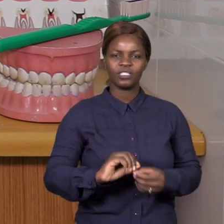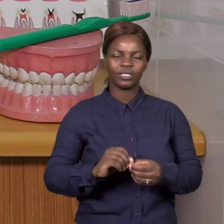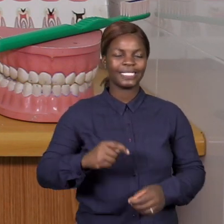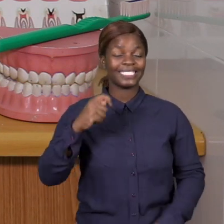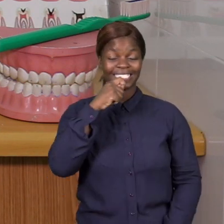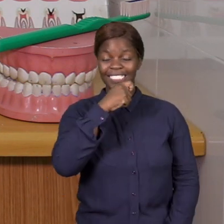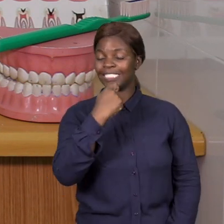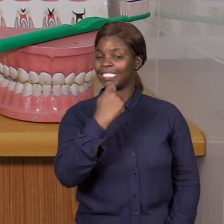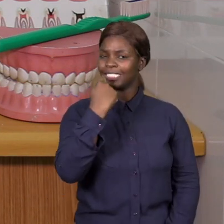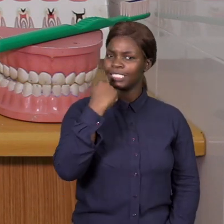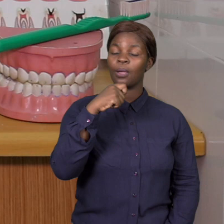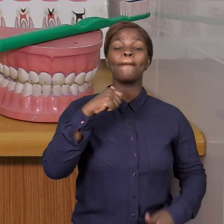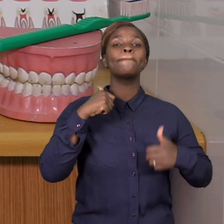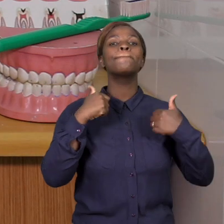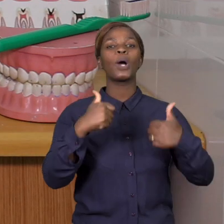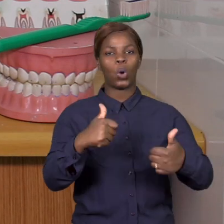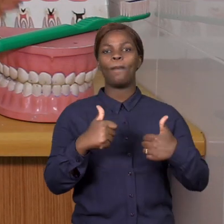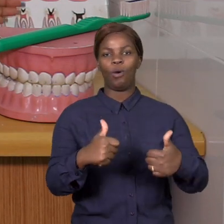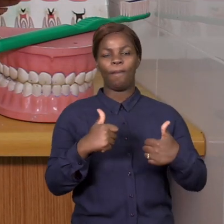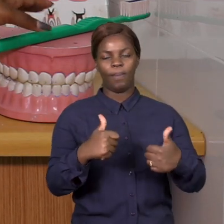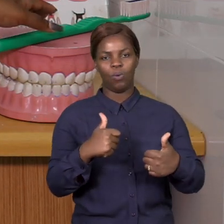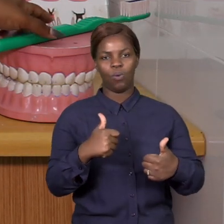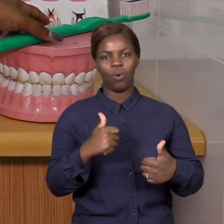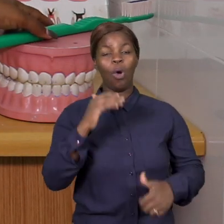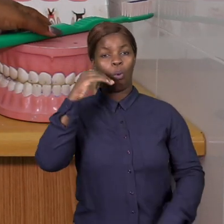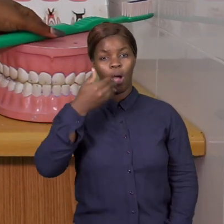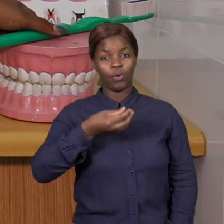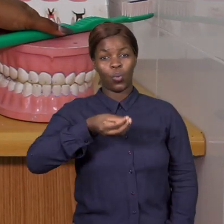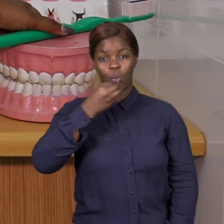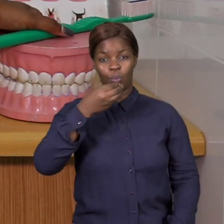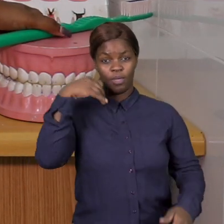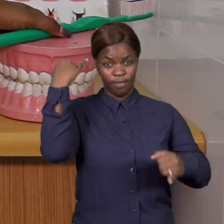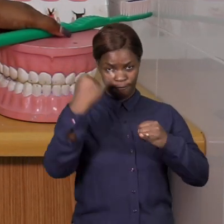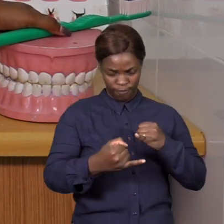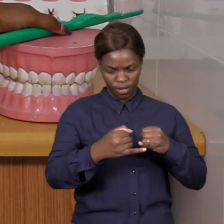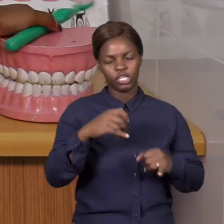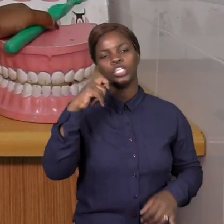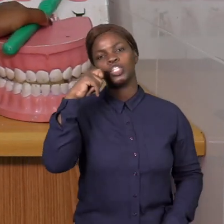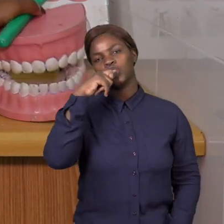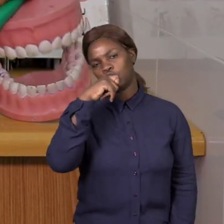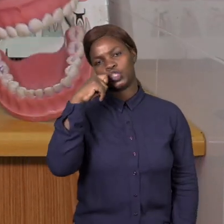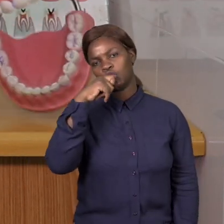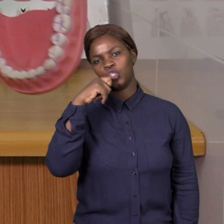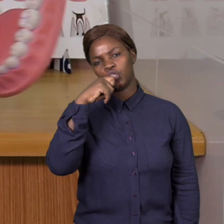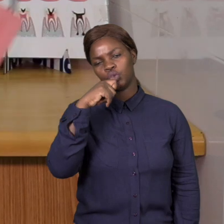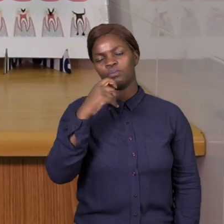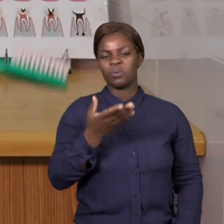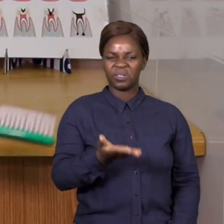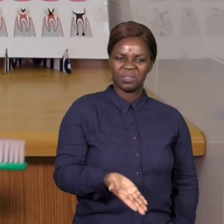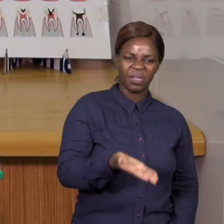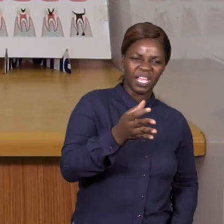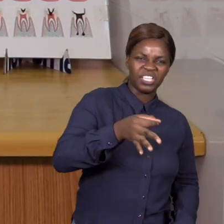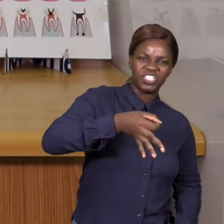movimentos corretos. Então tem que ser sempre após as principais refeições. Se conseguirmos fora